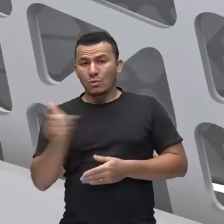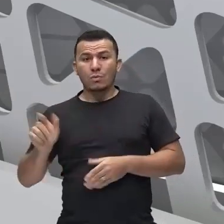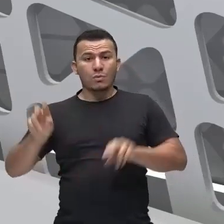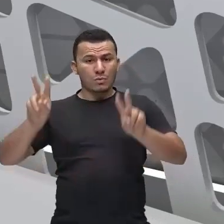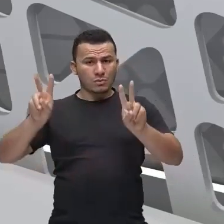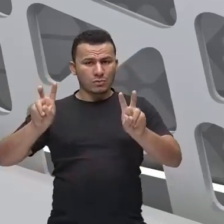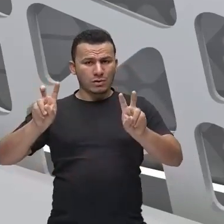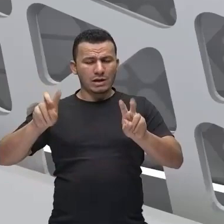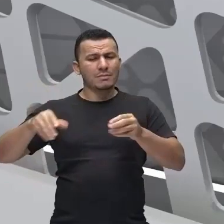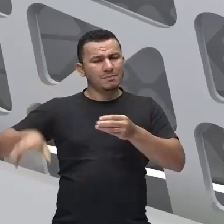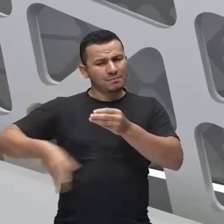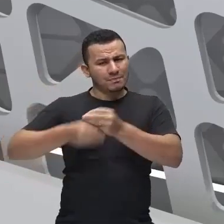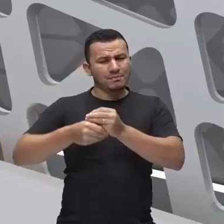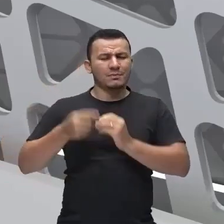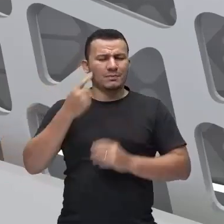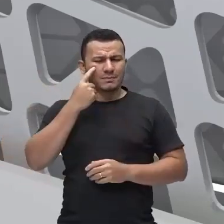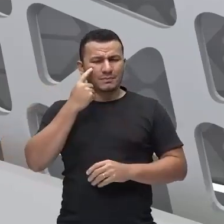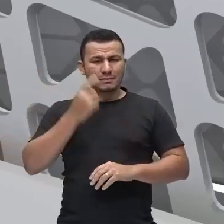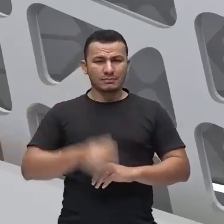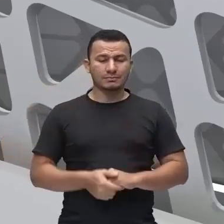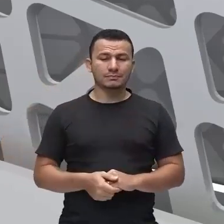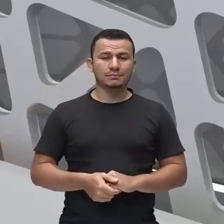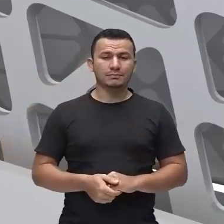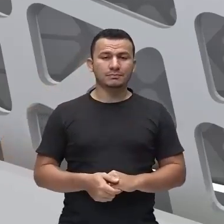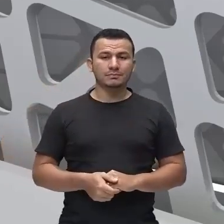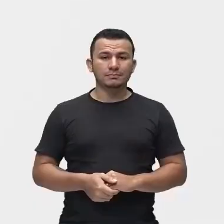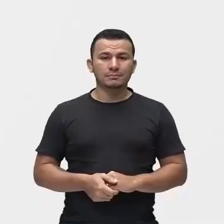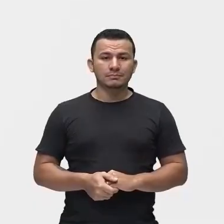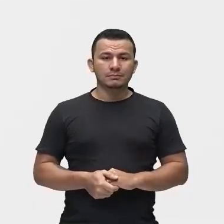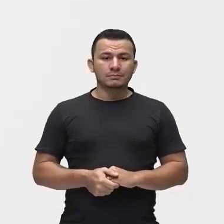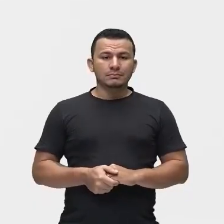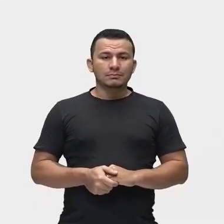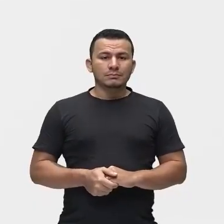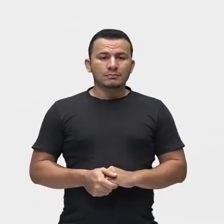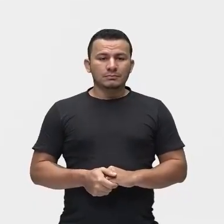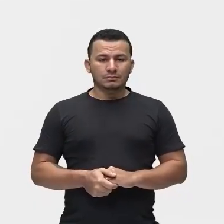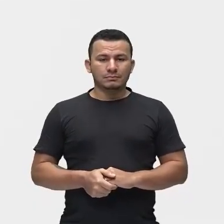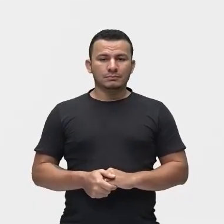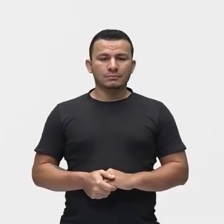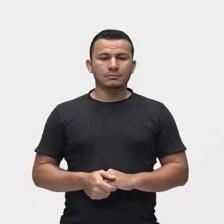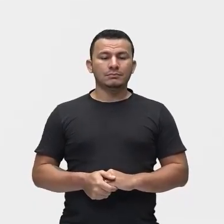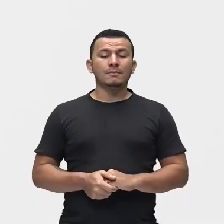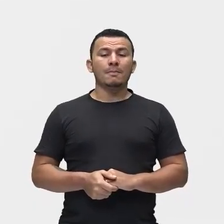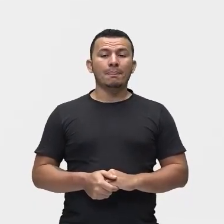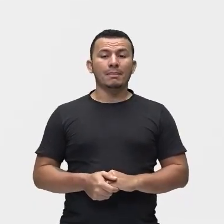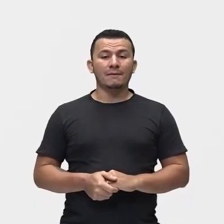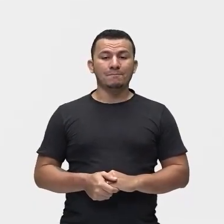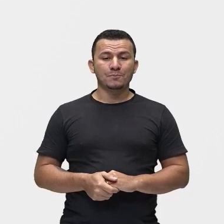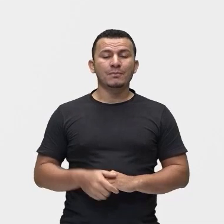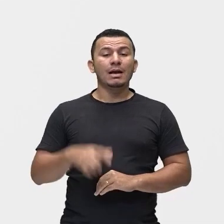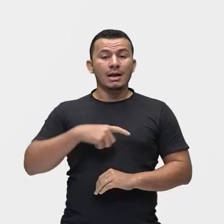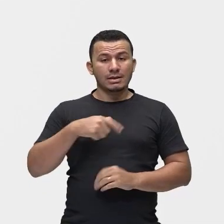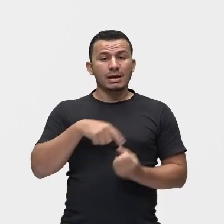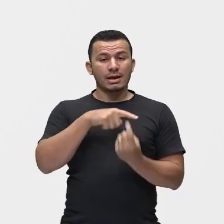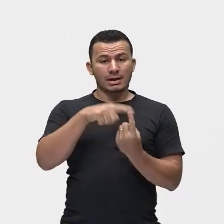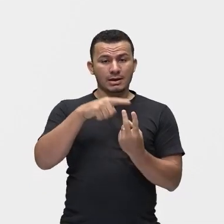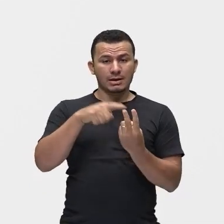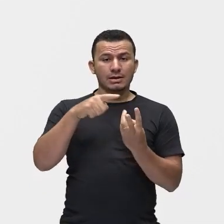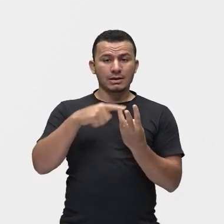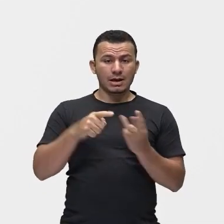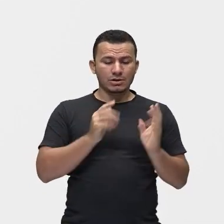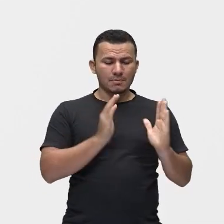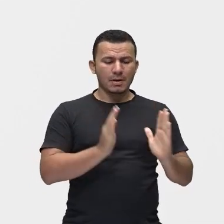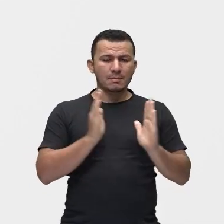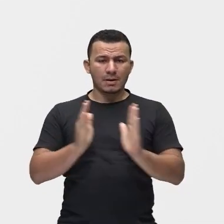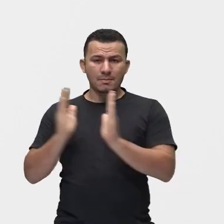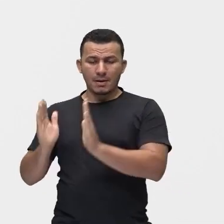um pouco mais sobre elas. Nós temos, então, no desenvolvimento embrionário, 3 fases principais, que é